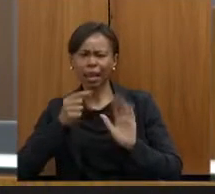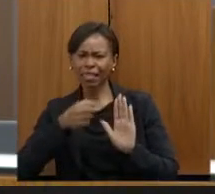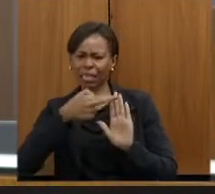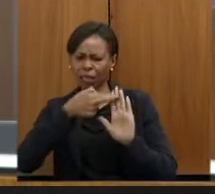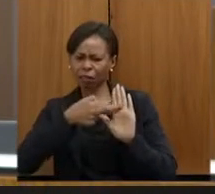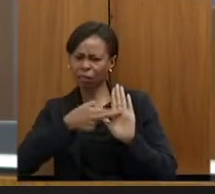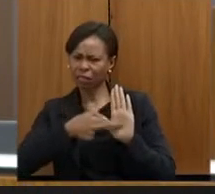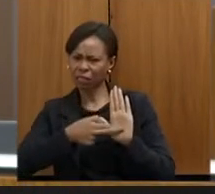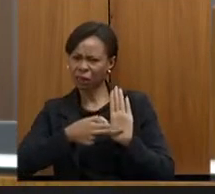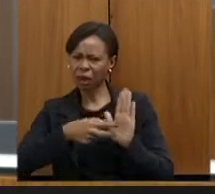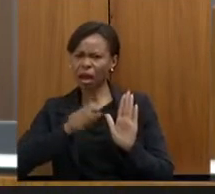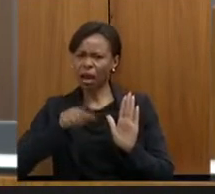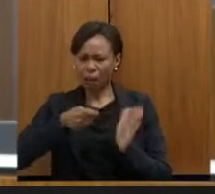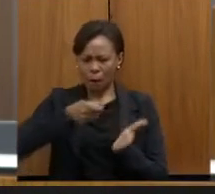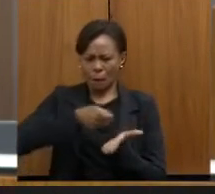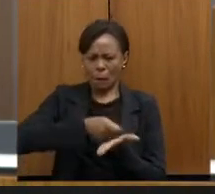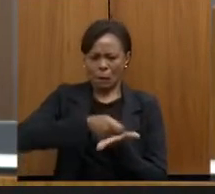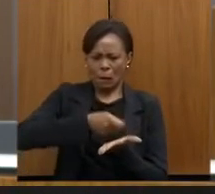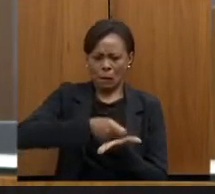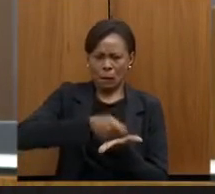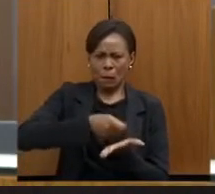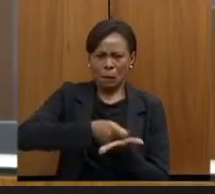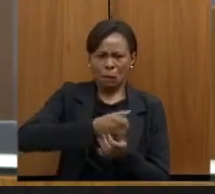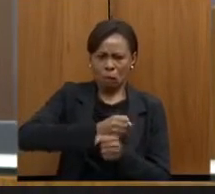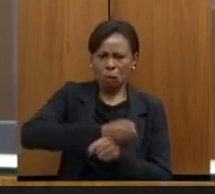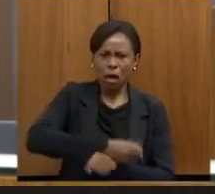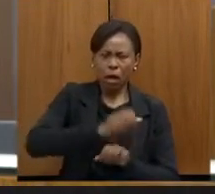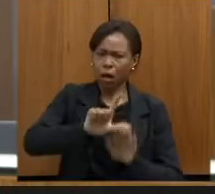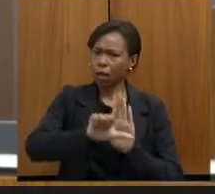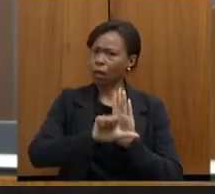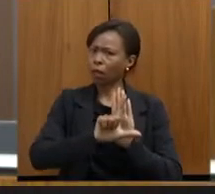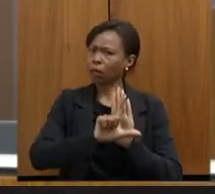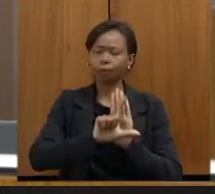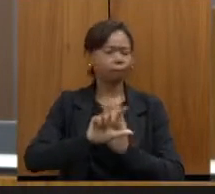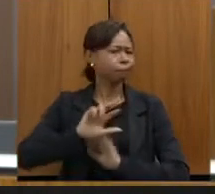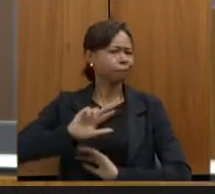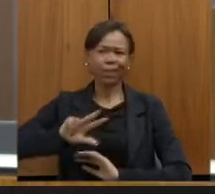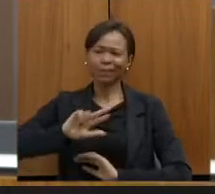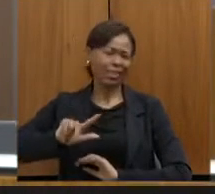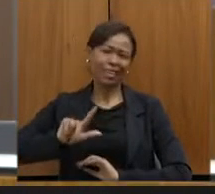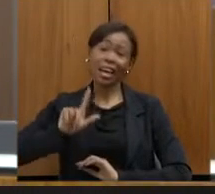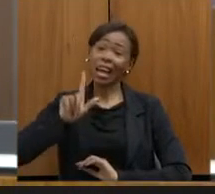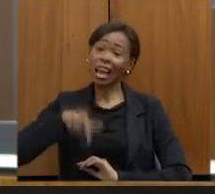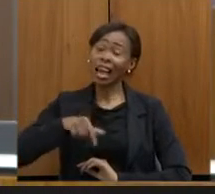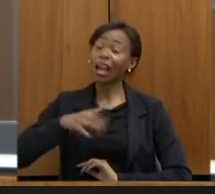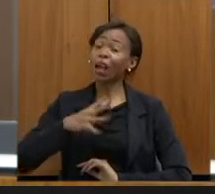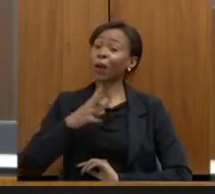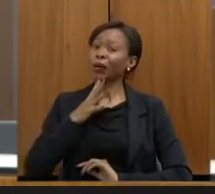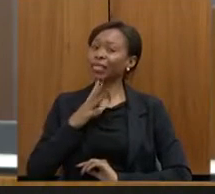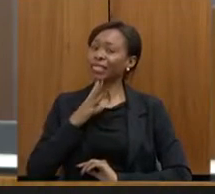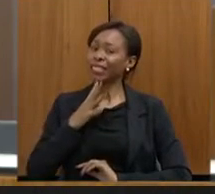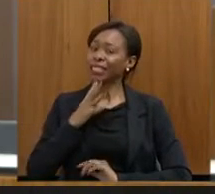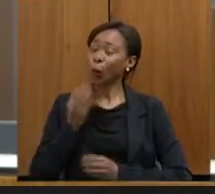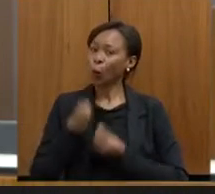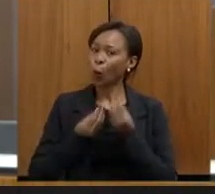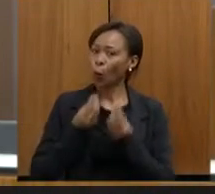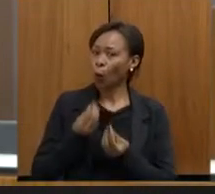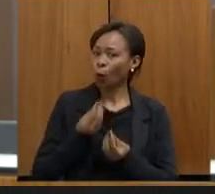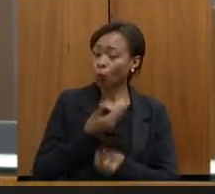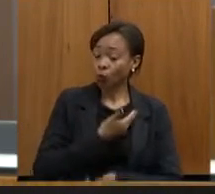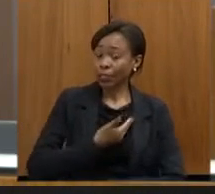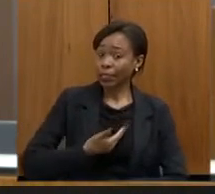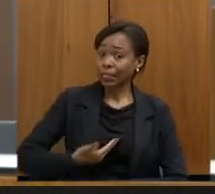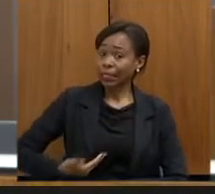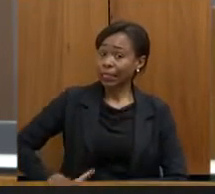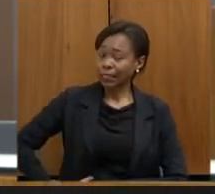fato, uma situação de fato, e é exatamente o contrário. Reconhecer um Estado fático, que a lei fala em núcleos urbanos consolidados há mais de 10